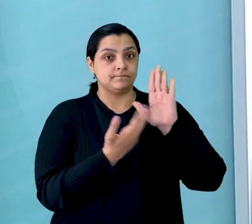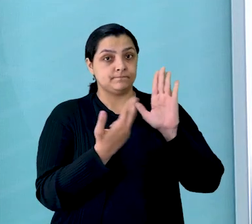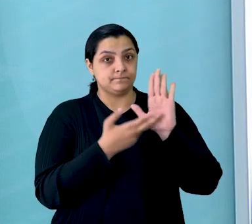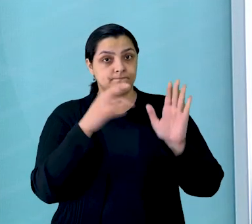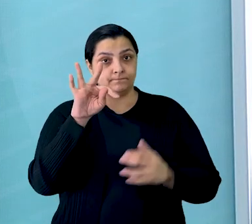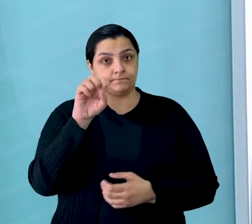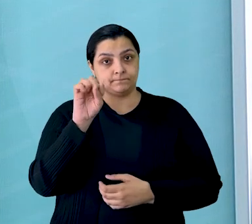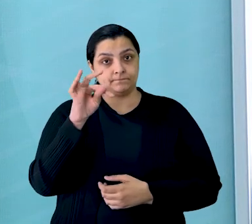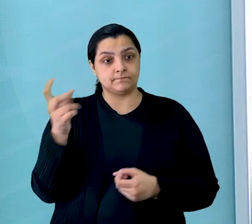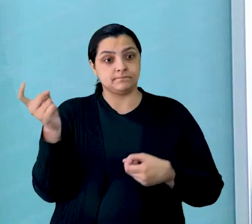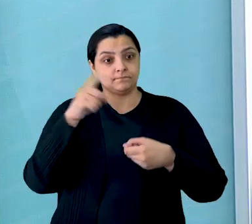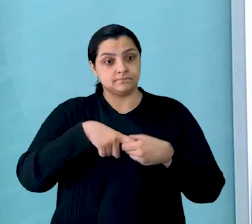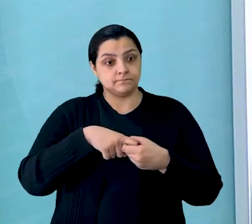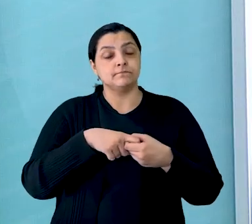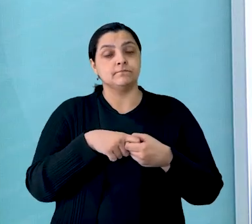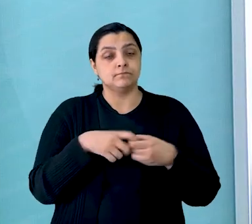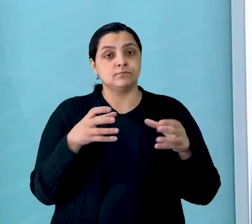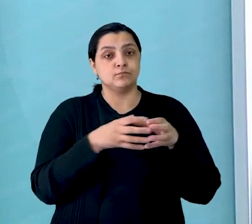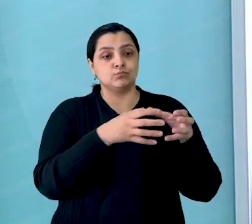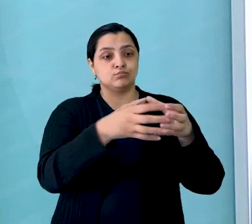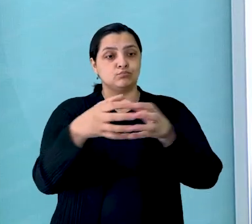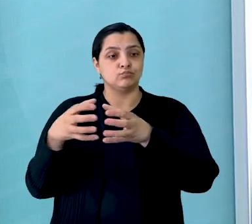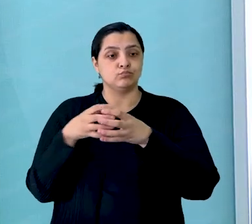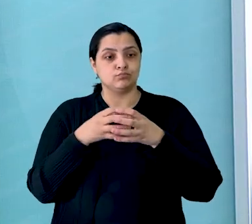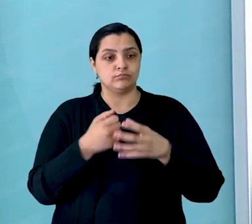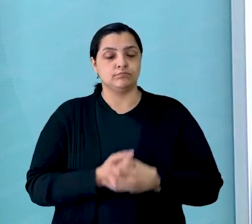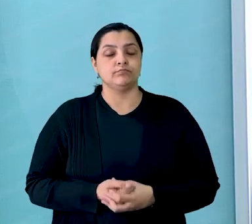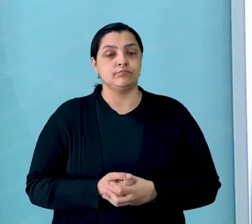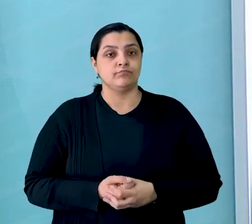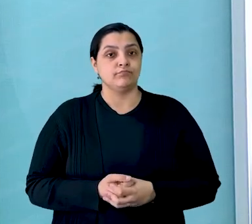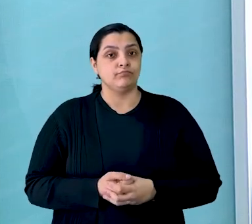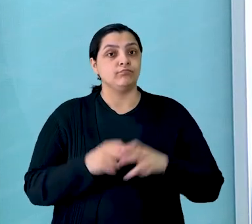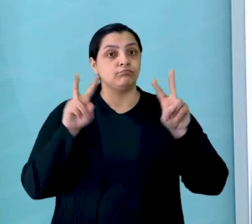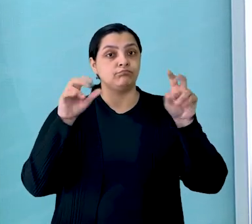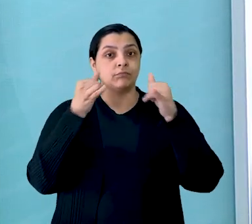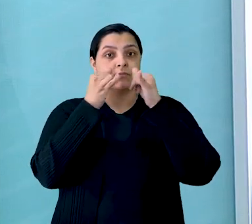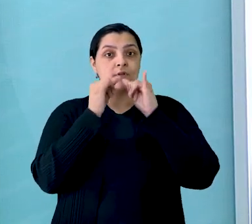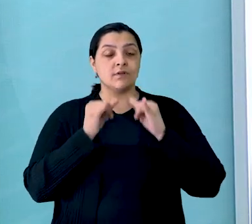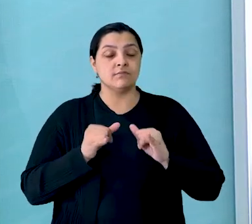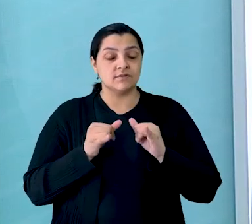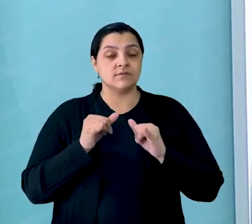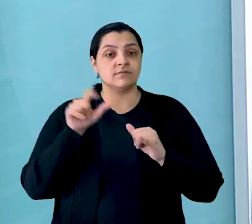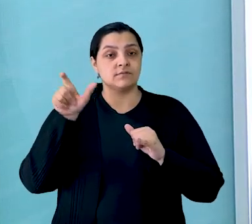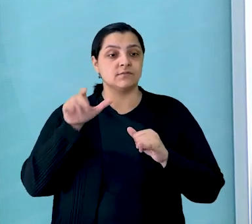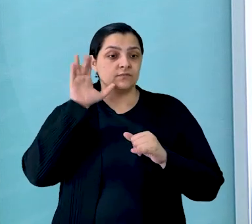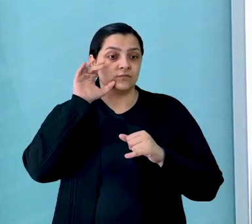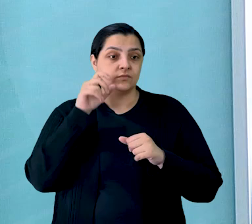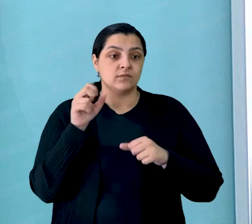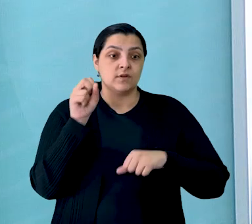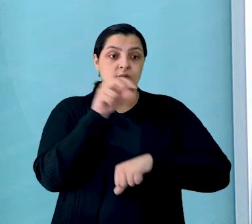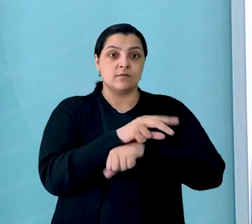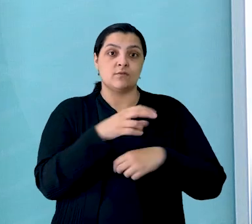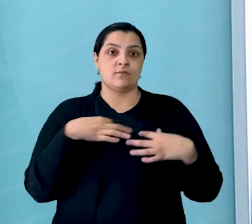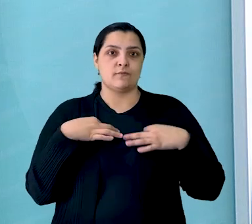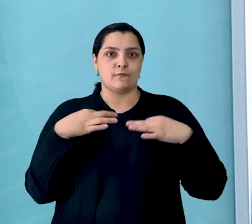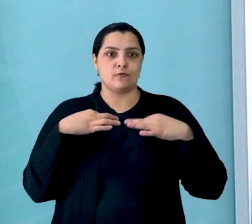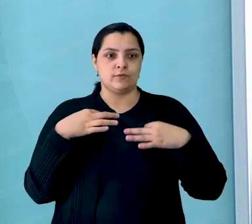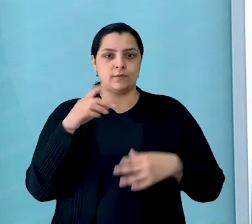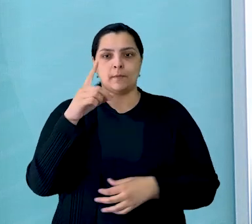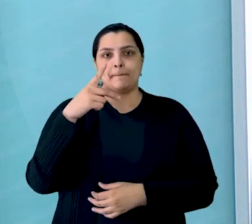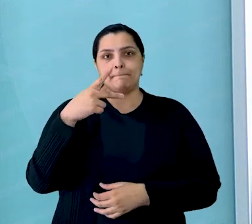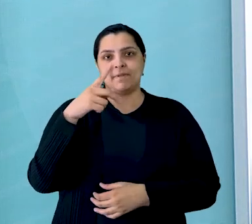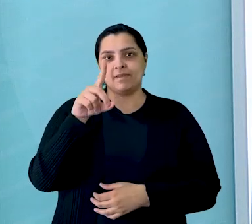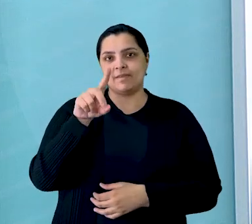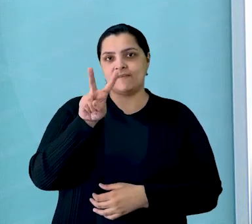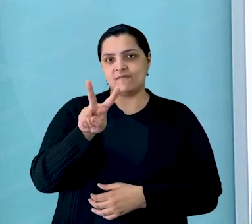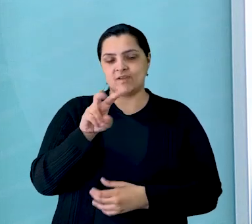O Revista TST está de volta com um giro pelas turmas do tribunal. Começamos com o caso de um eletricista que aderiu ao plano de demissão